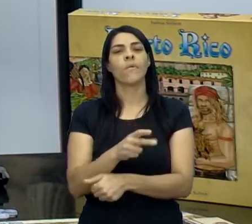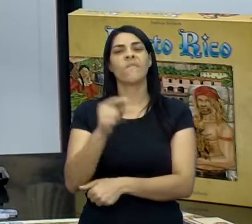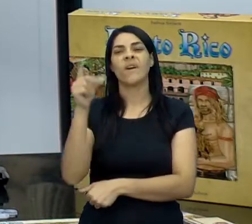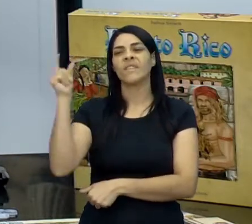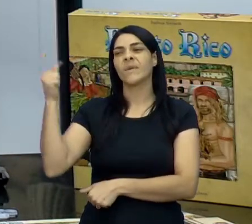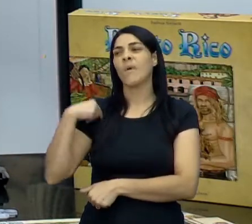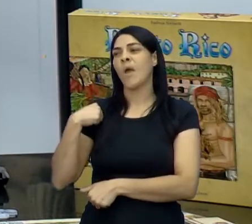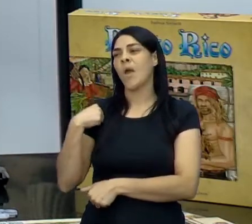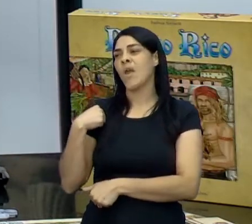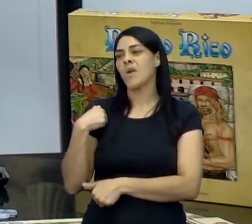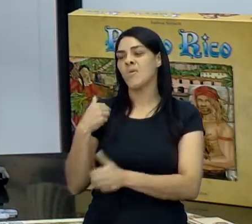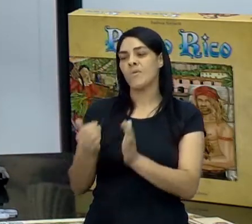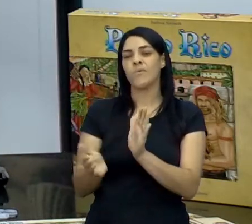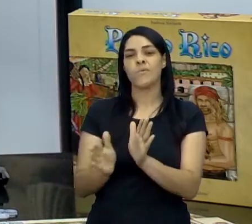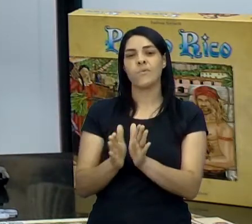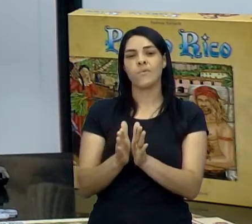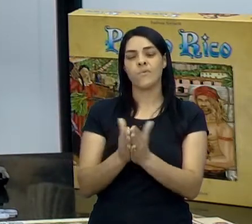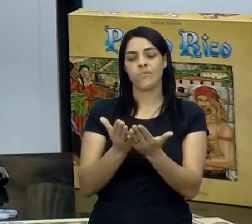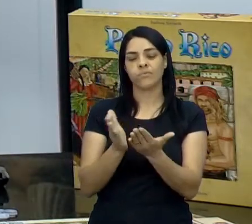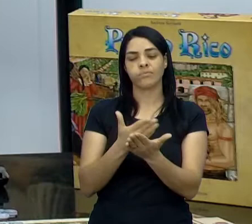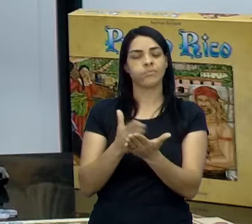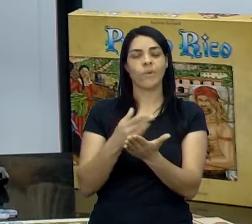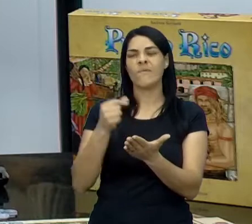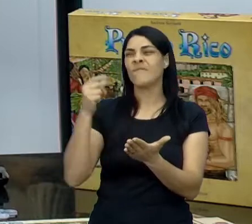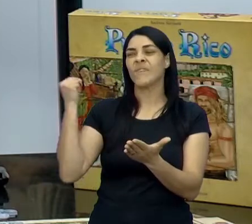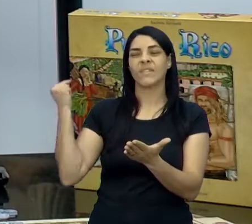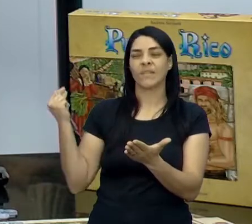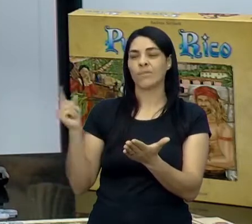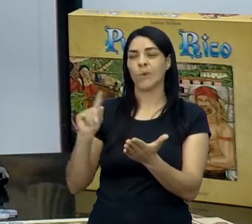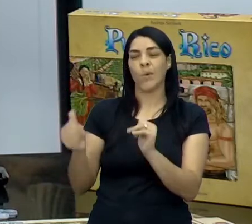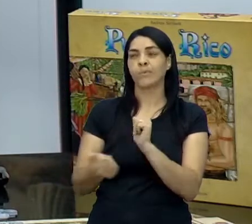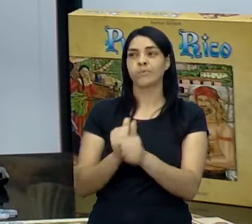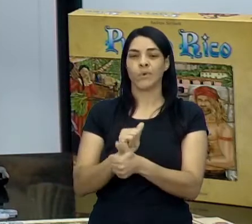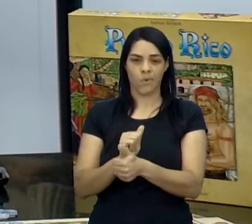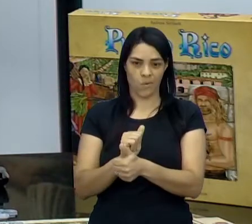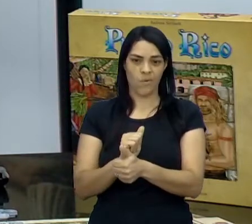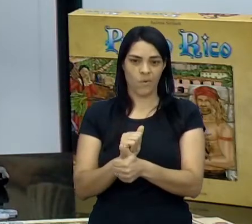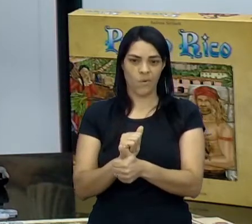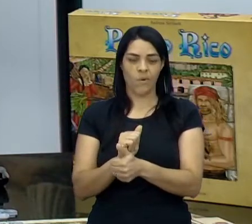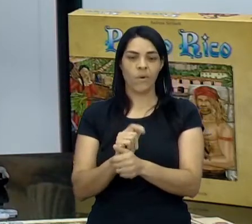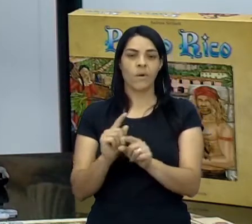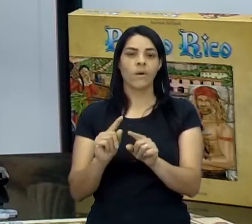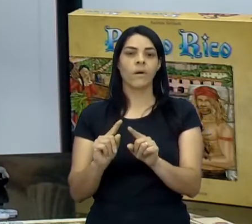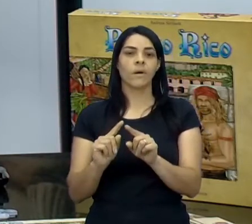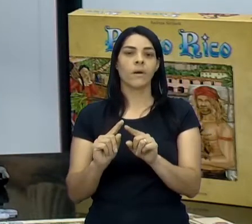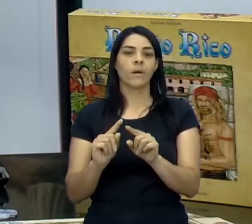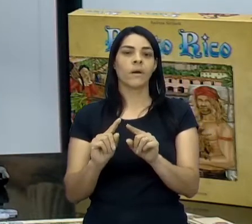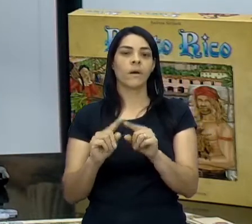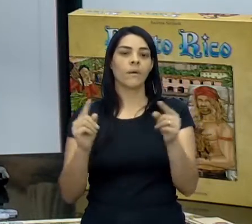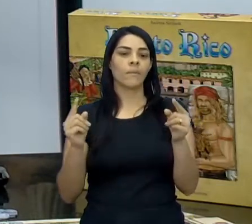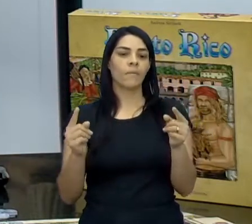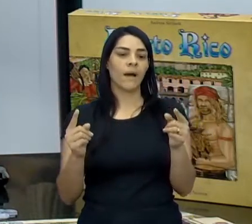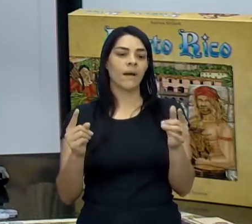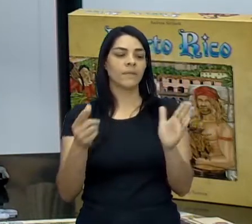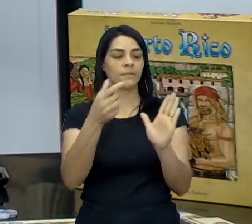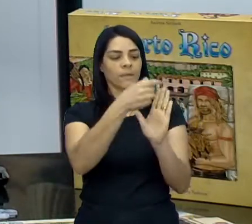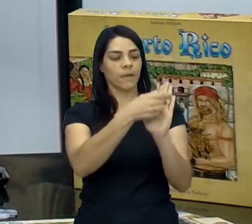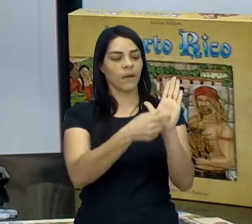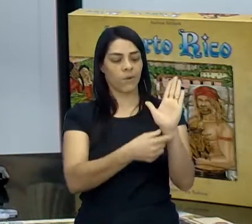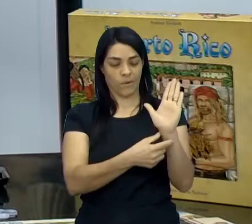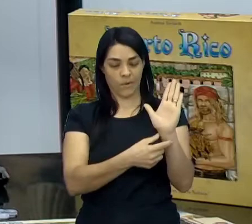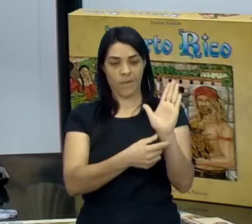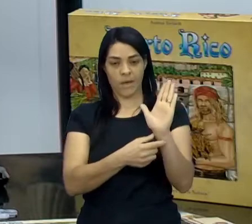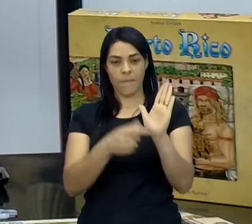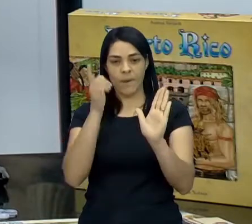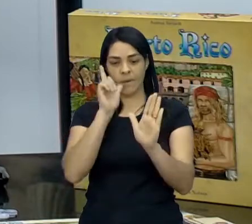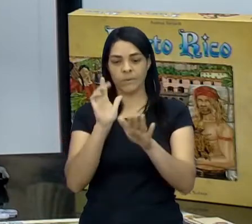jogo Agrícola, vou ter que ler o manual inteiro. Não, ele coloca essa coluna aqui e vai te ajudar muito